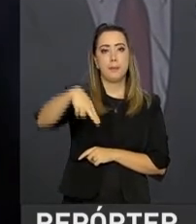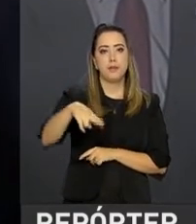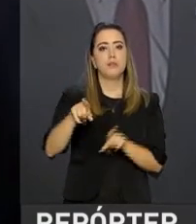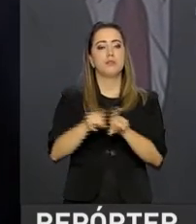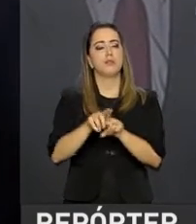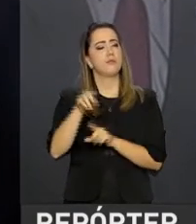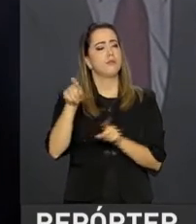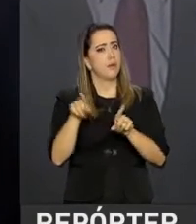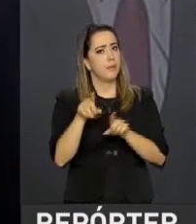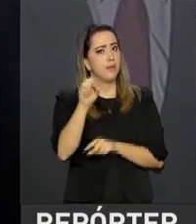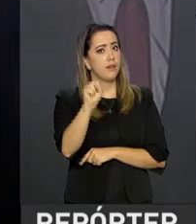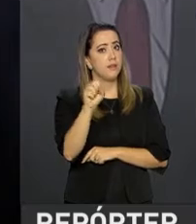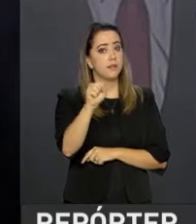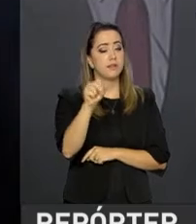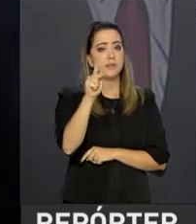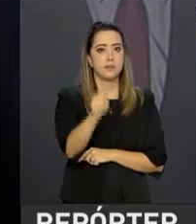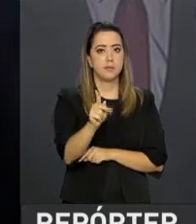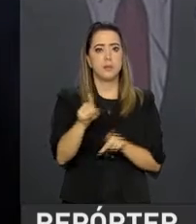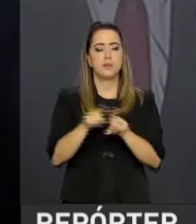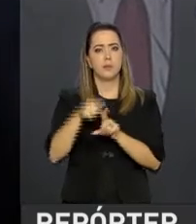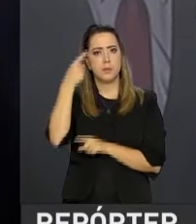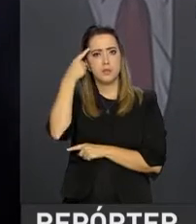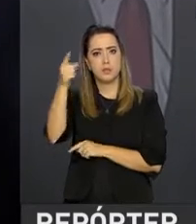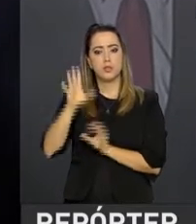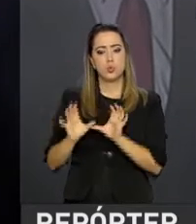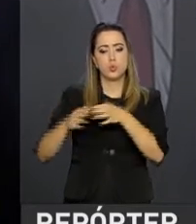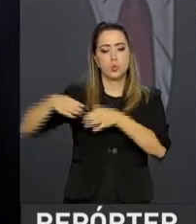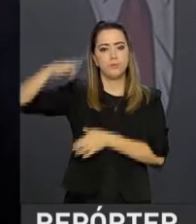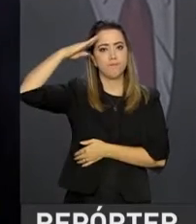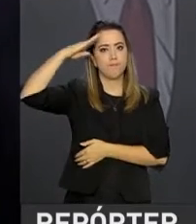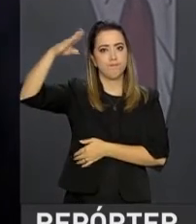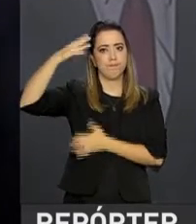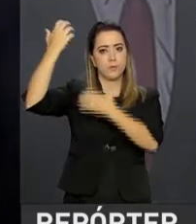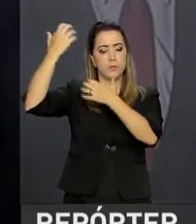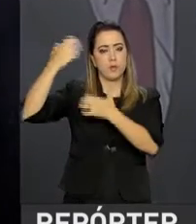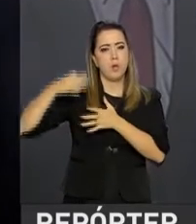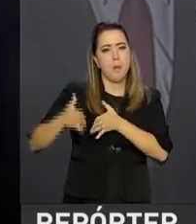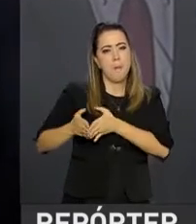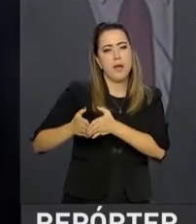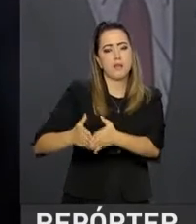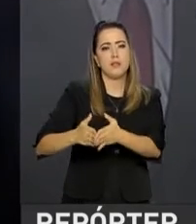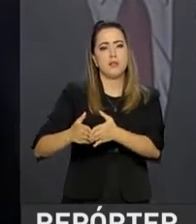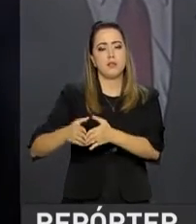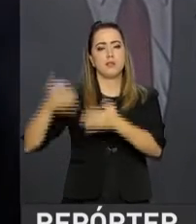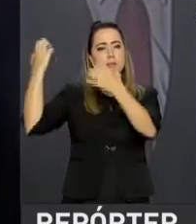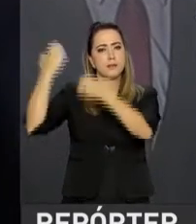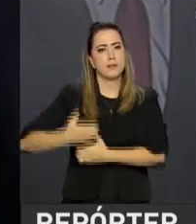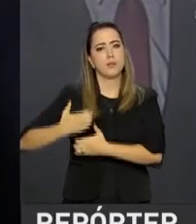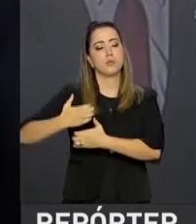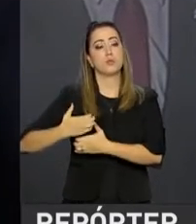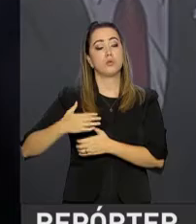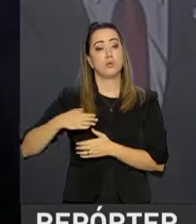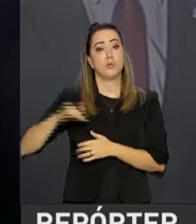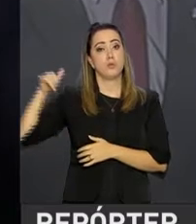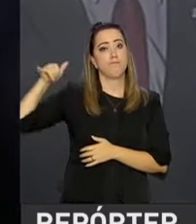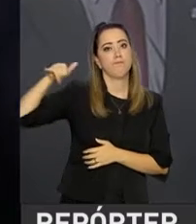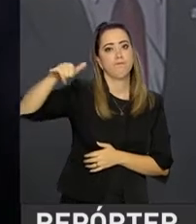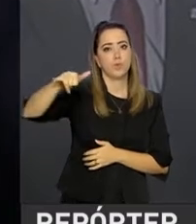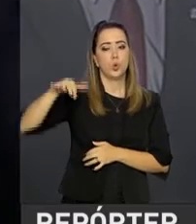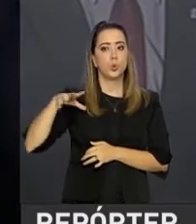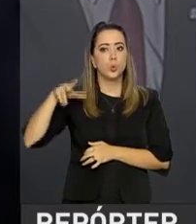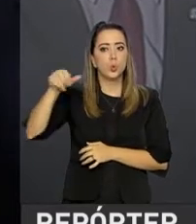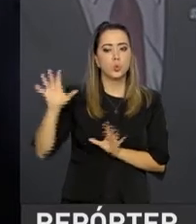Segurança Pública e a Inteligência das Forças Armadas, Marinha, Exército e Aeronáutica. Todos, todos